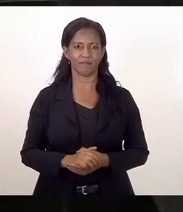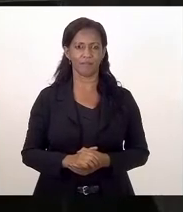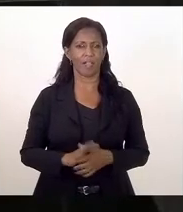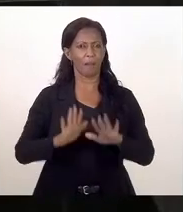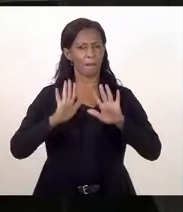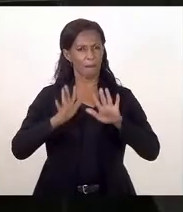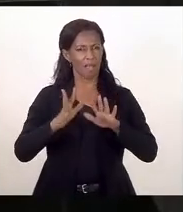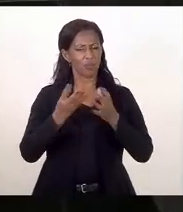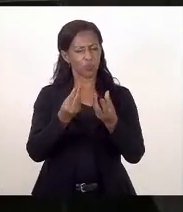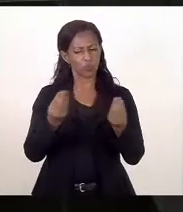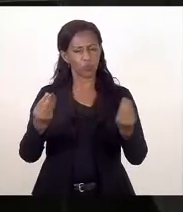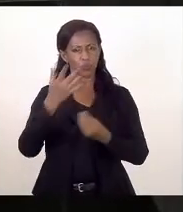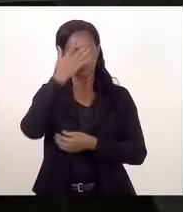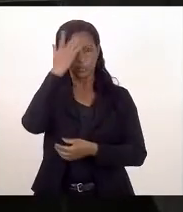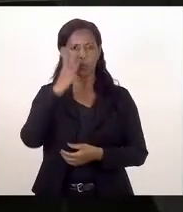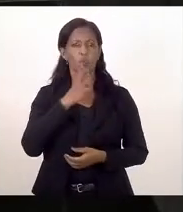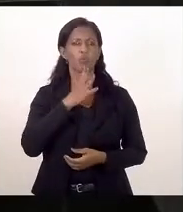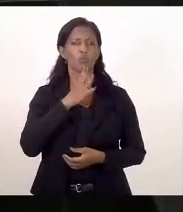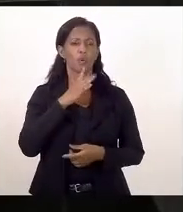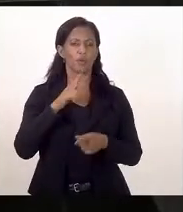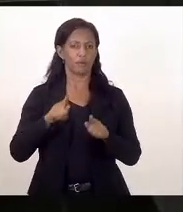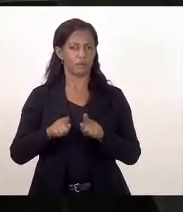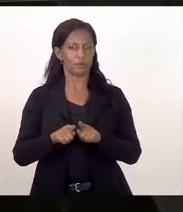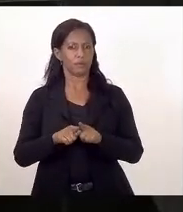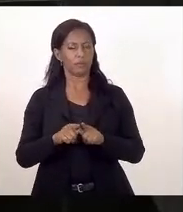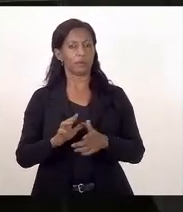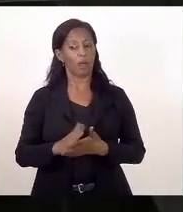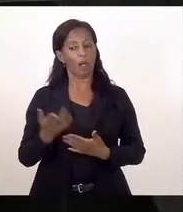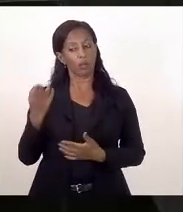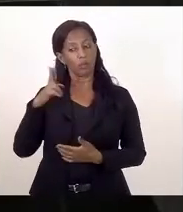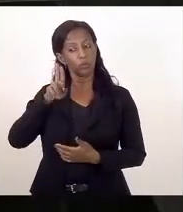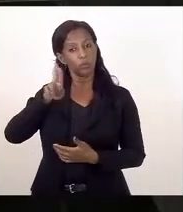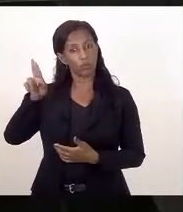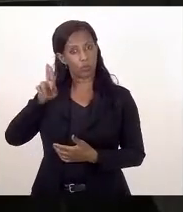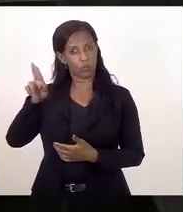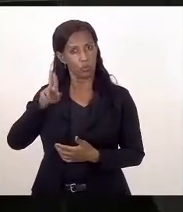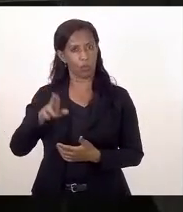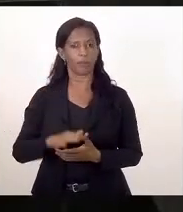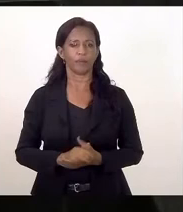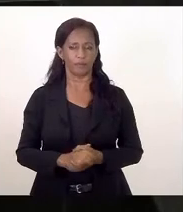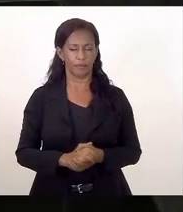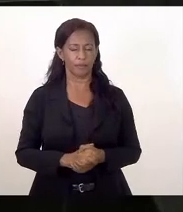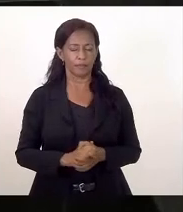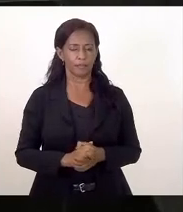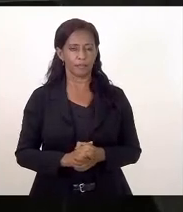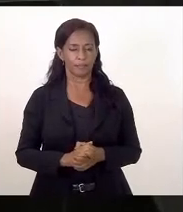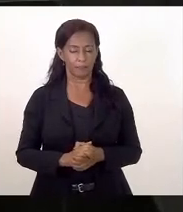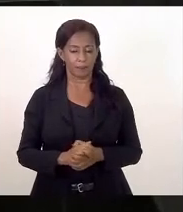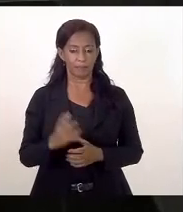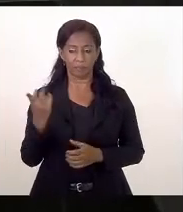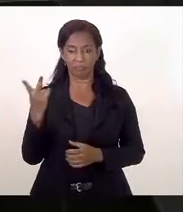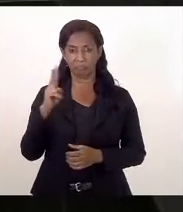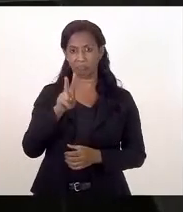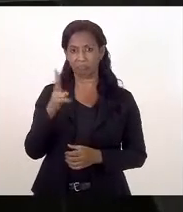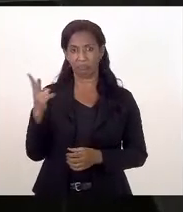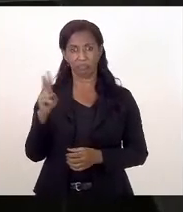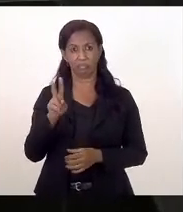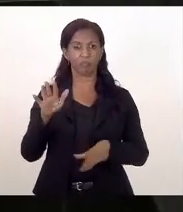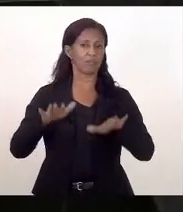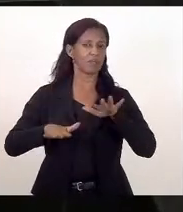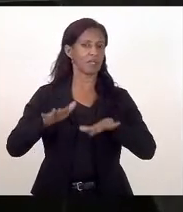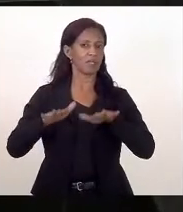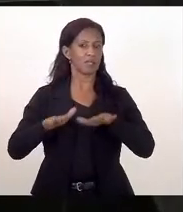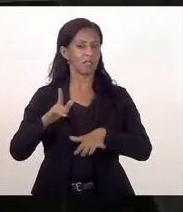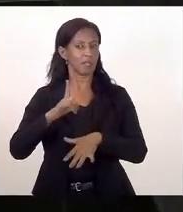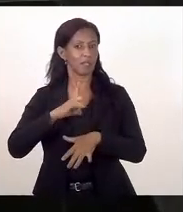muitos conhecem, pelo menos, de nome, não é, deputada Célia Jorginho? E ambos, independente